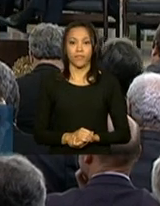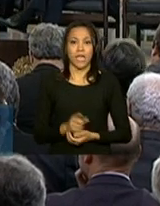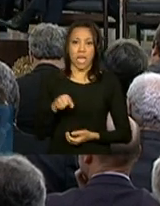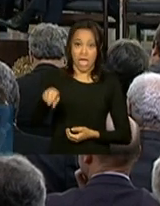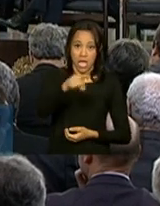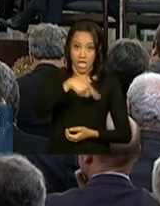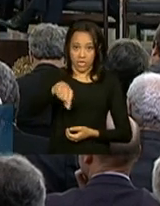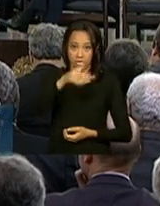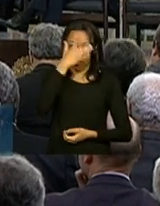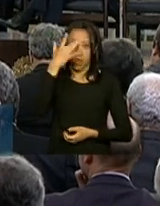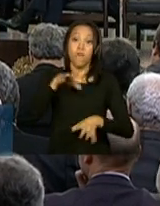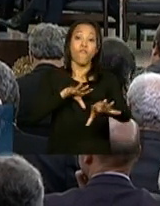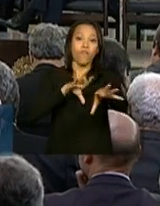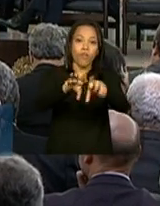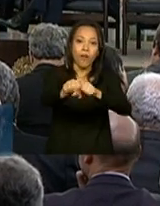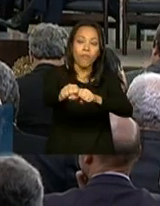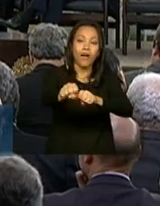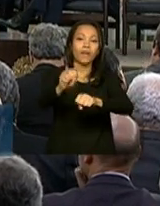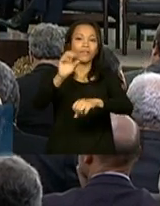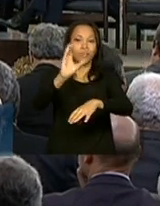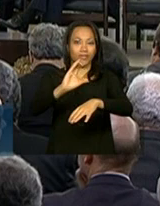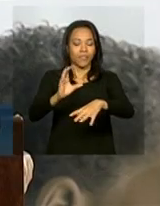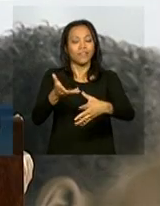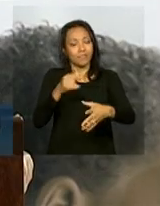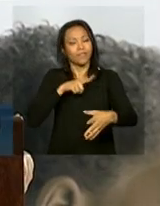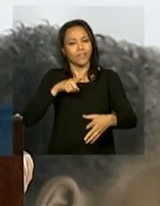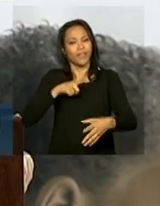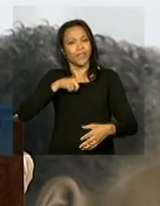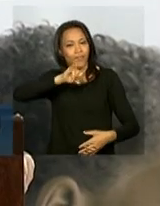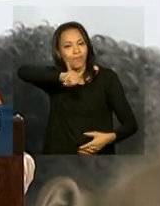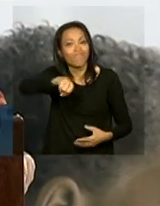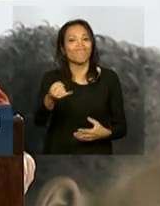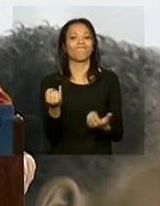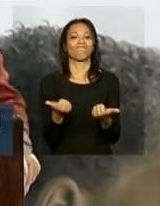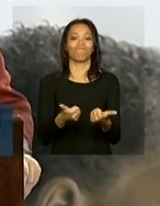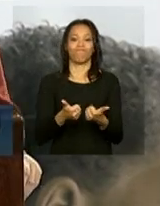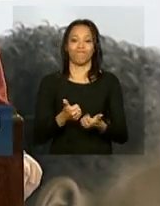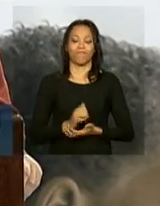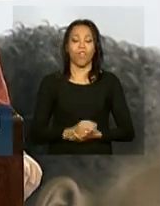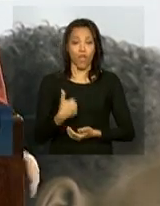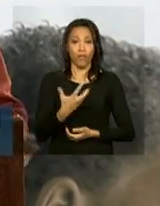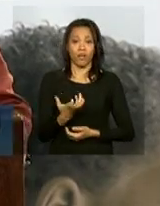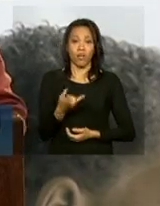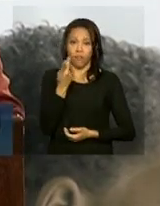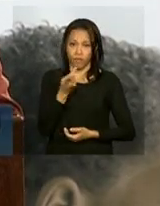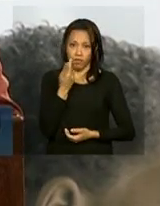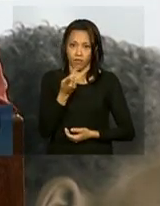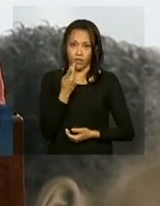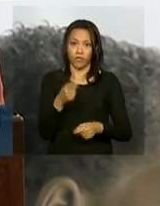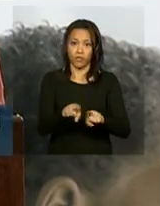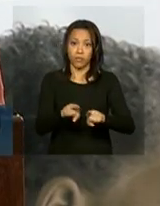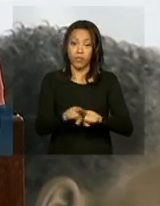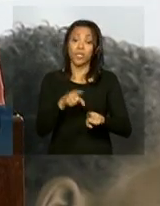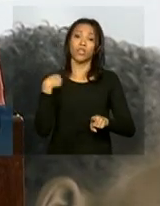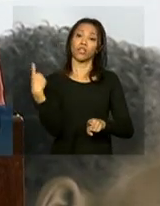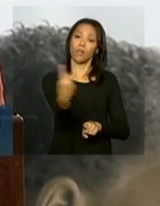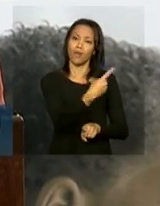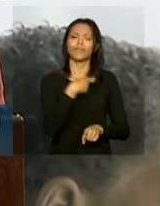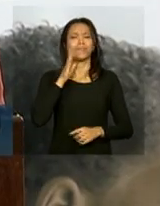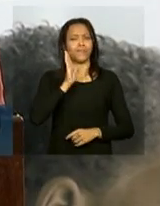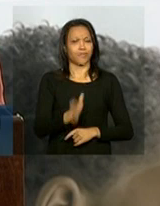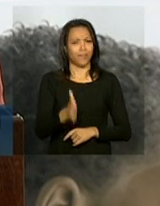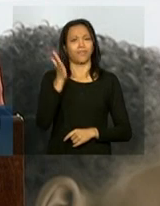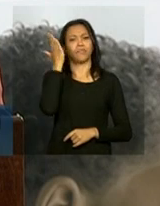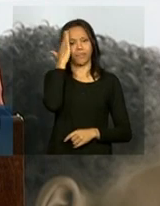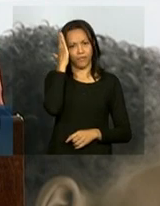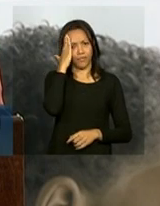serem formados e terem a oportunidade de se formar. Eu queria dizer que nós também sabemos